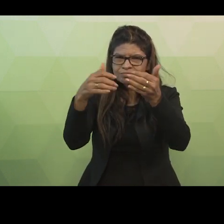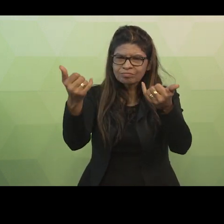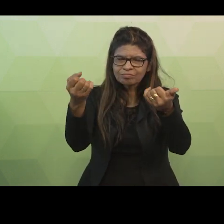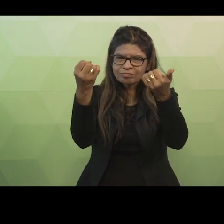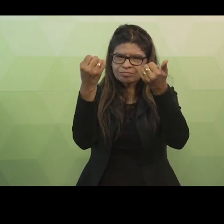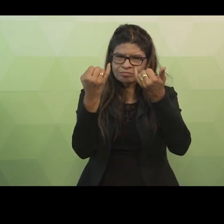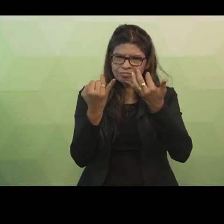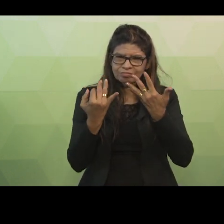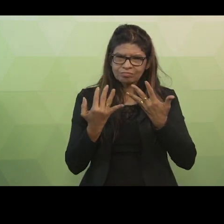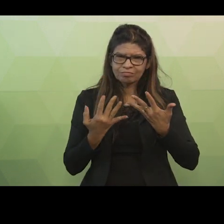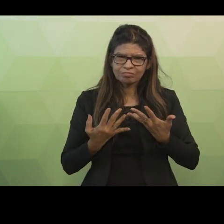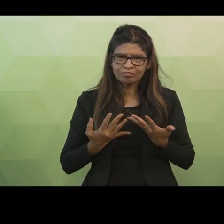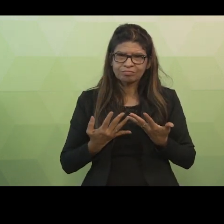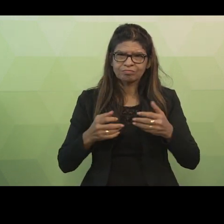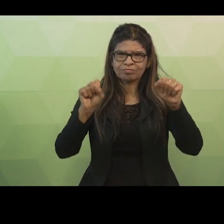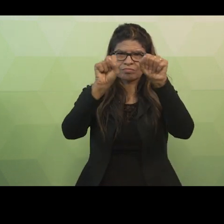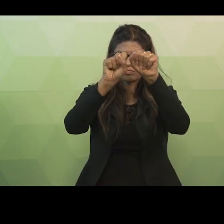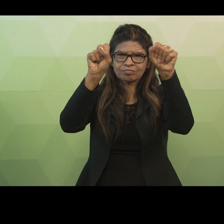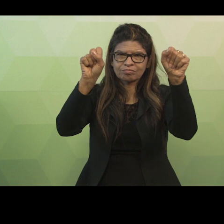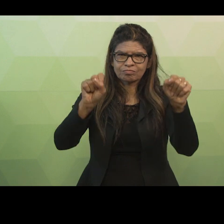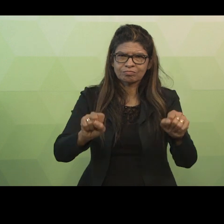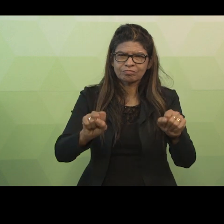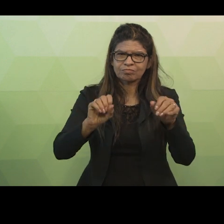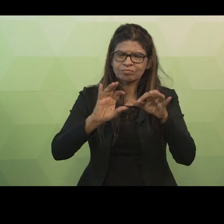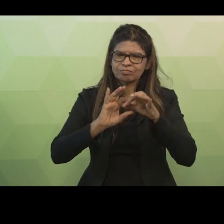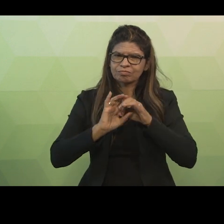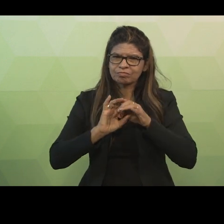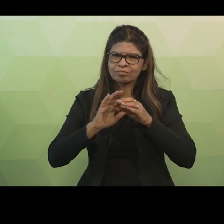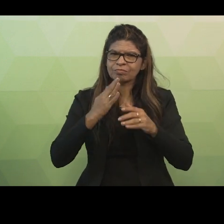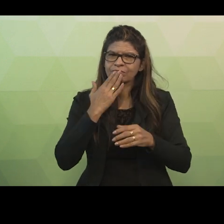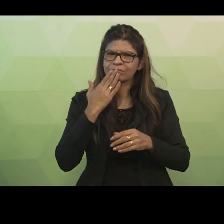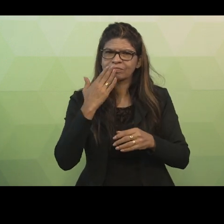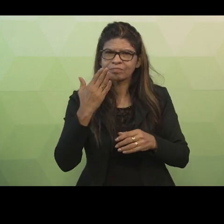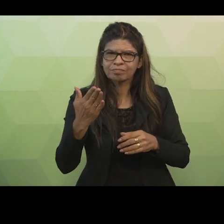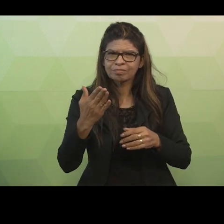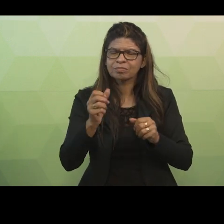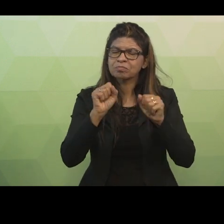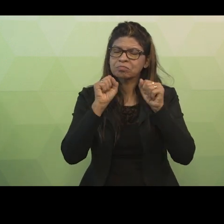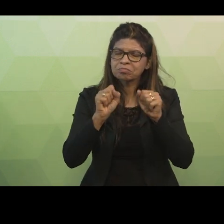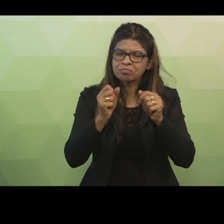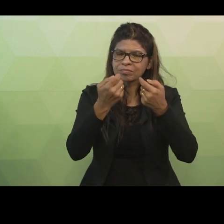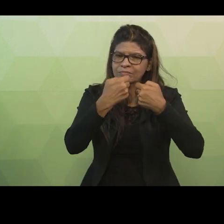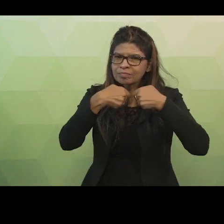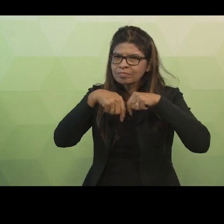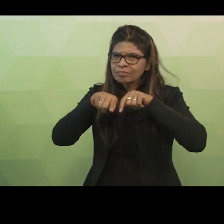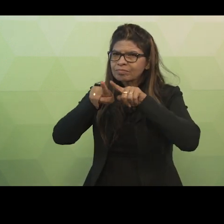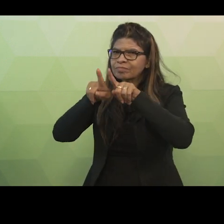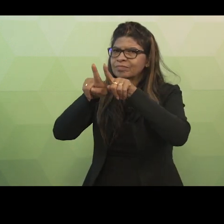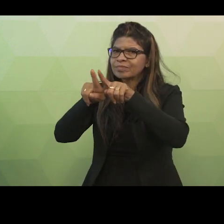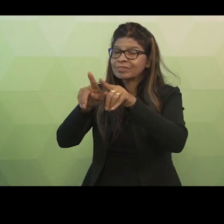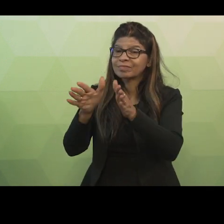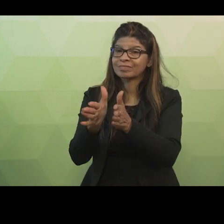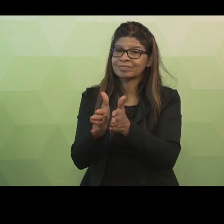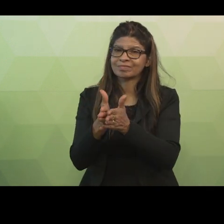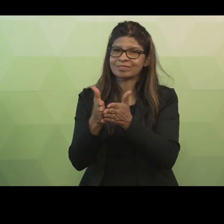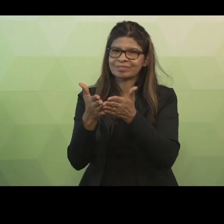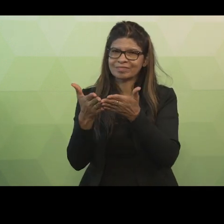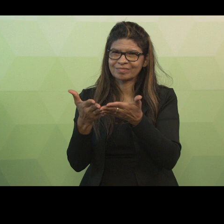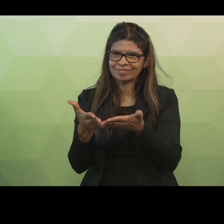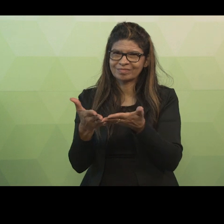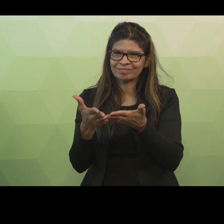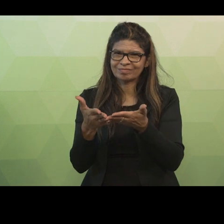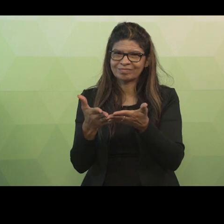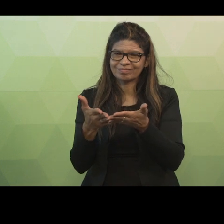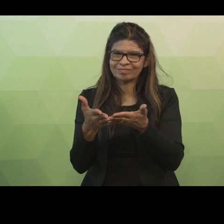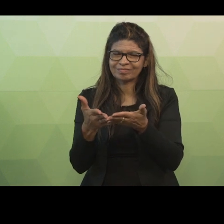sistema solicita que o empréstimo daquele livro seja confirmado. Para isso, ele envia uma mensagem para a interface do